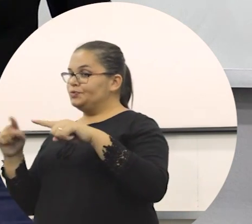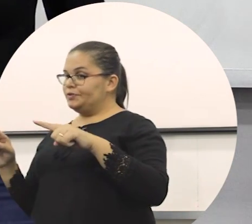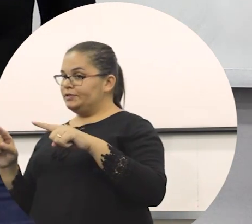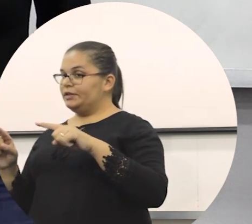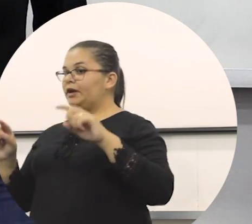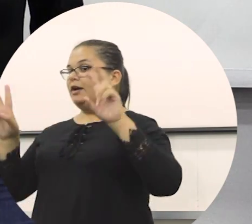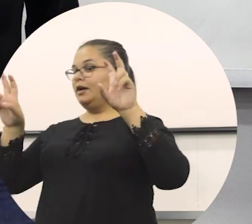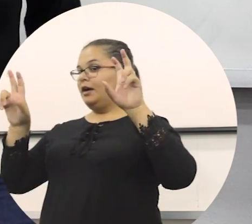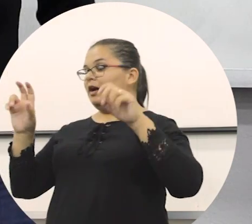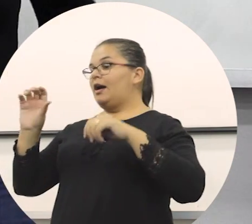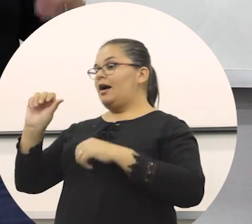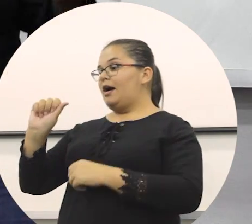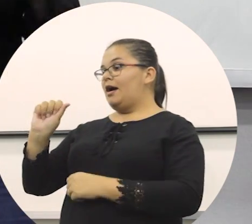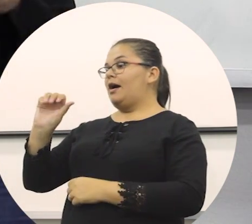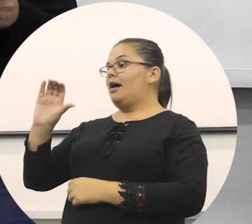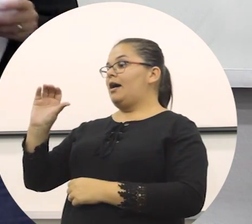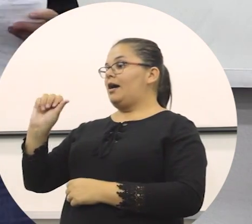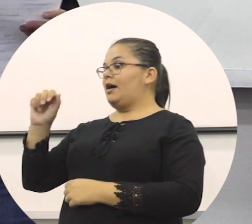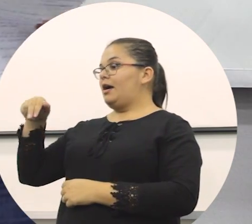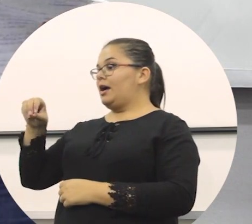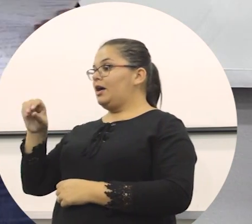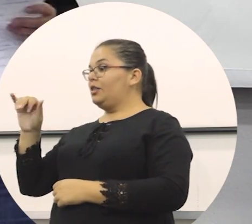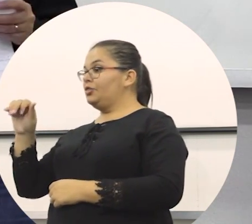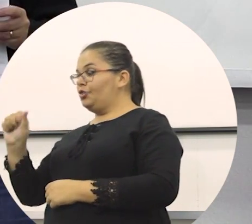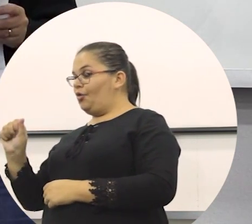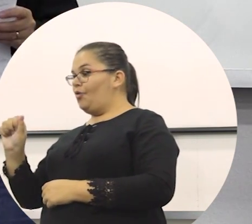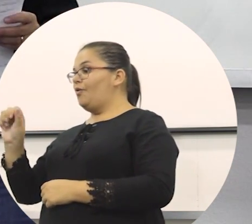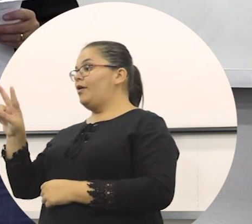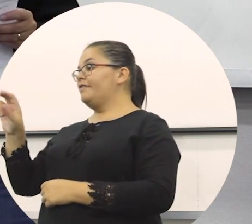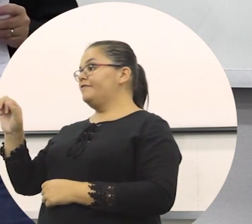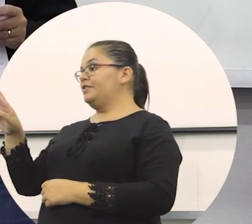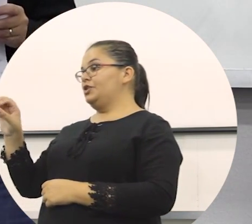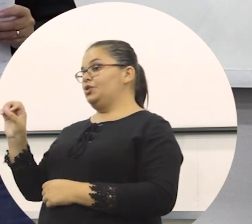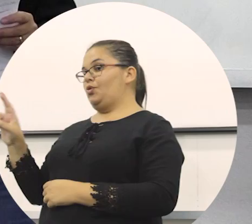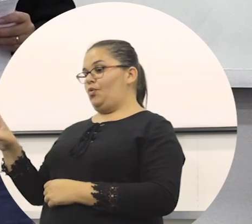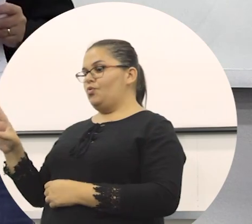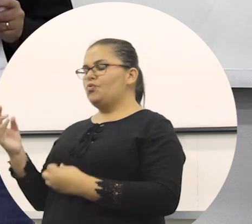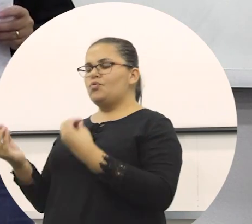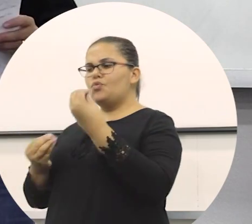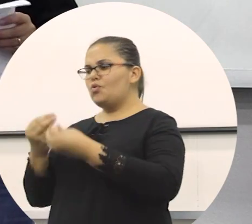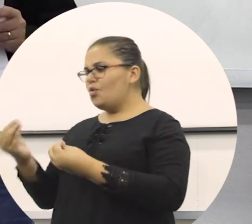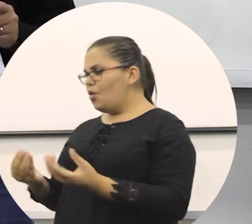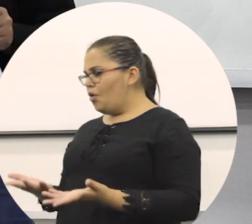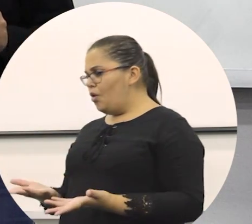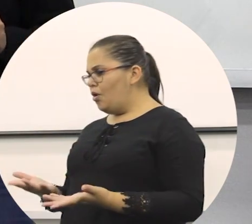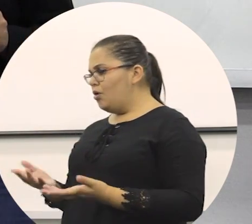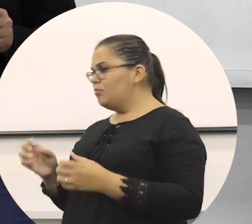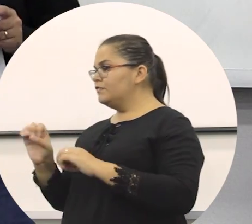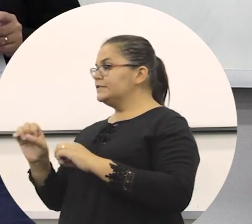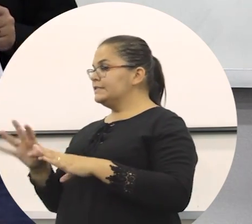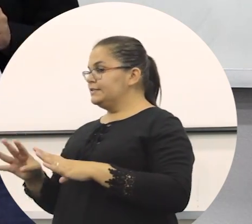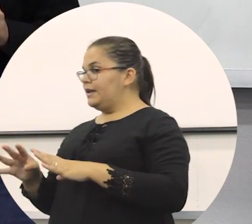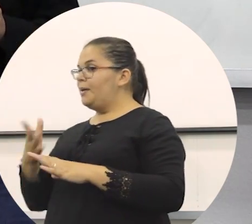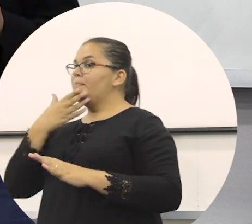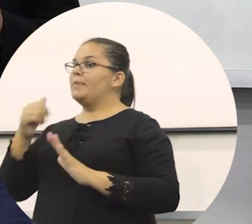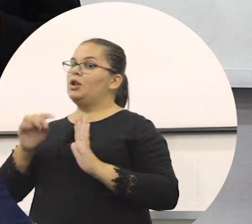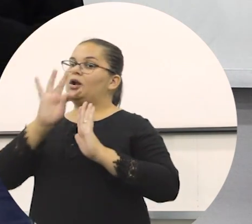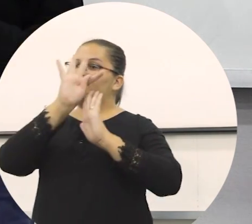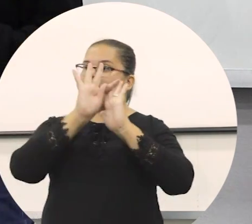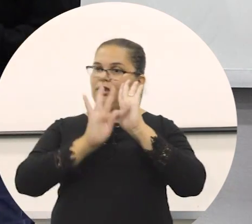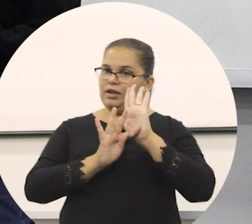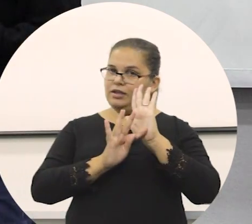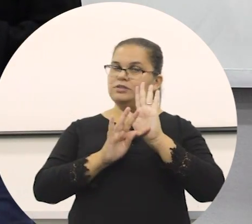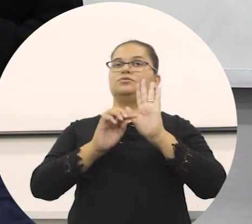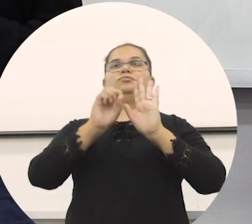Virou. E como é que eu faço para... como eu sou surda, como que eu vou trabalhar a música Canoa Virou? Não, eu vou trabalhar o texto. Então ela